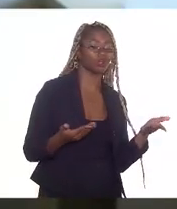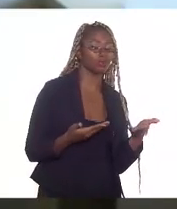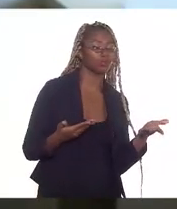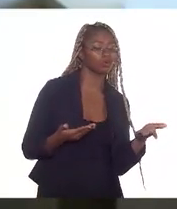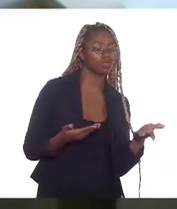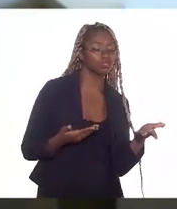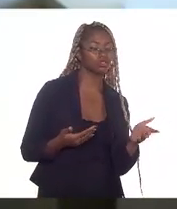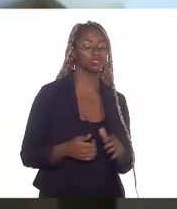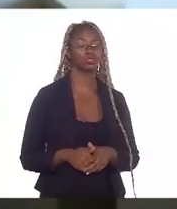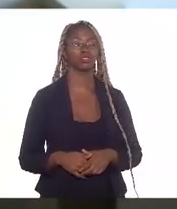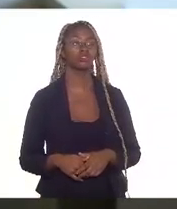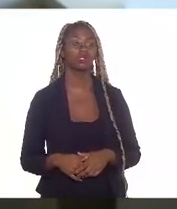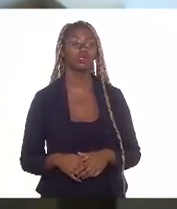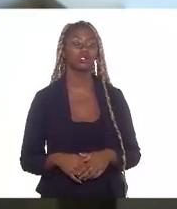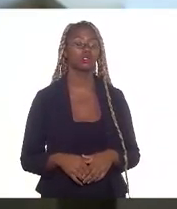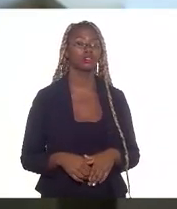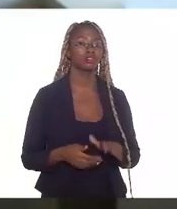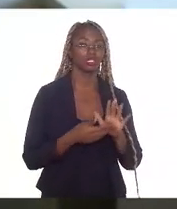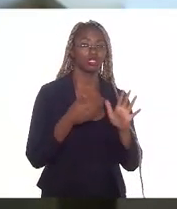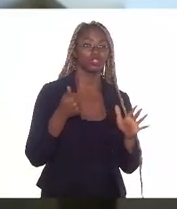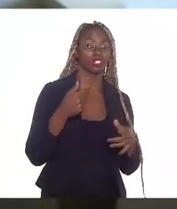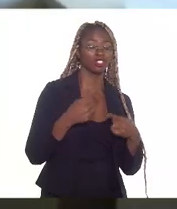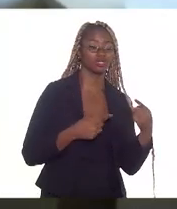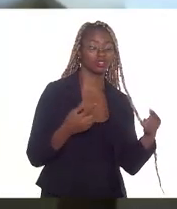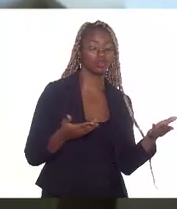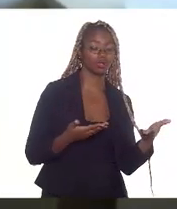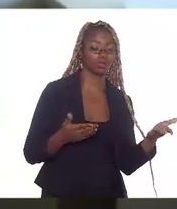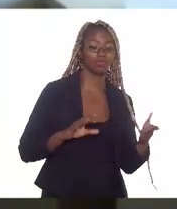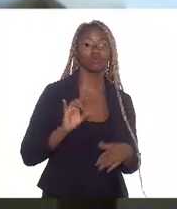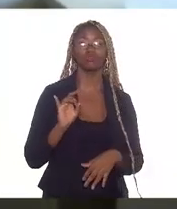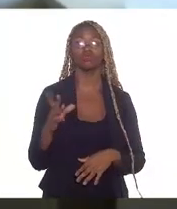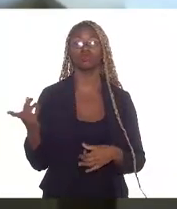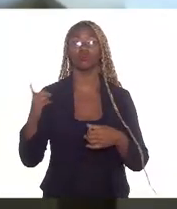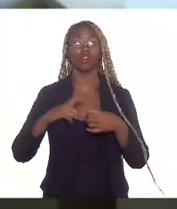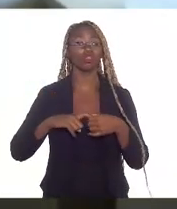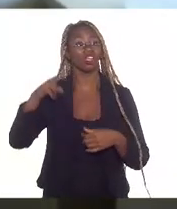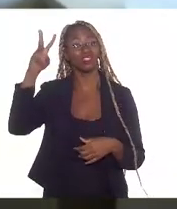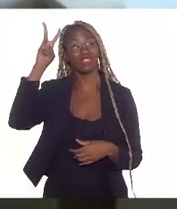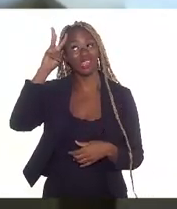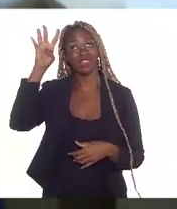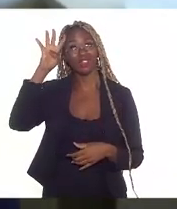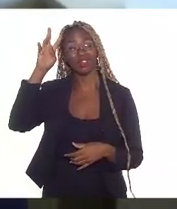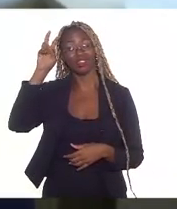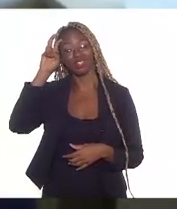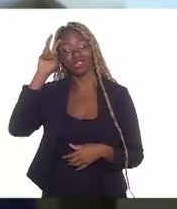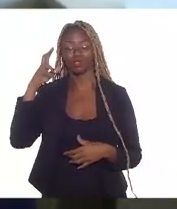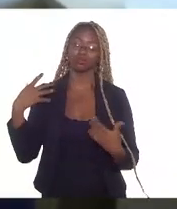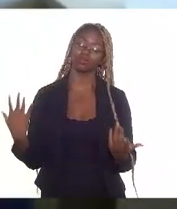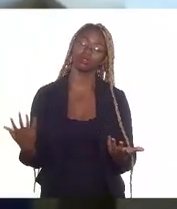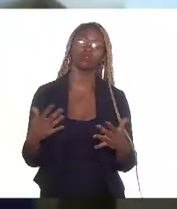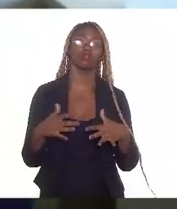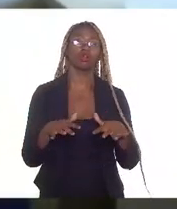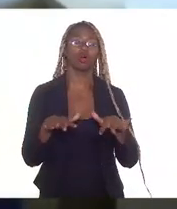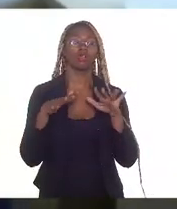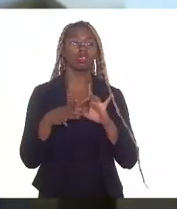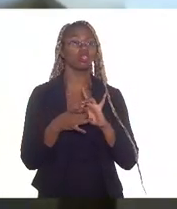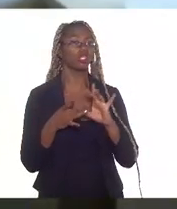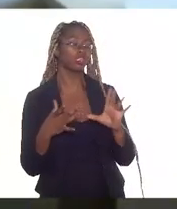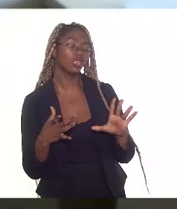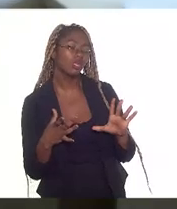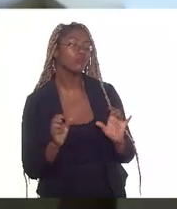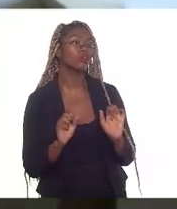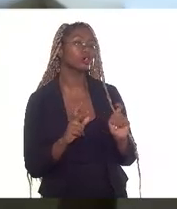solução. Sai de pauta hoje. Só pode retornar terça, quarta ou quinta. Fazendo audiência pública, ótimo. Se não